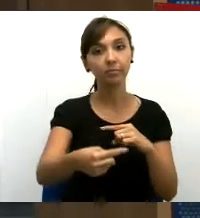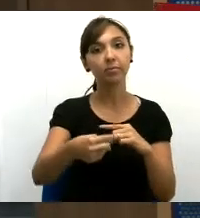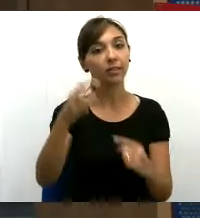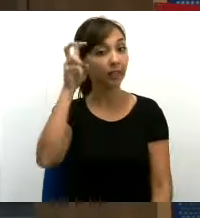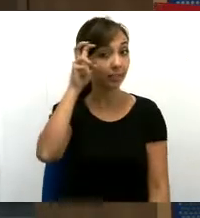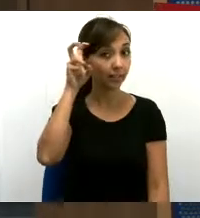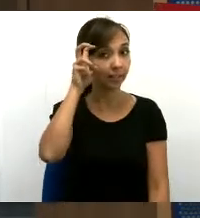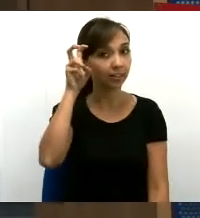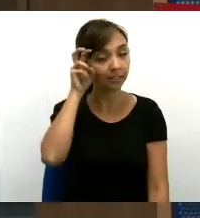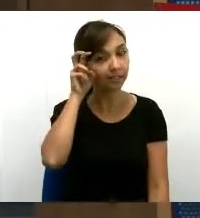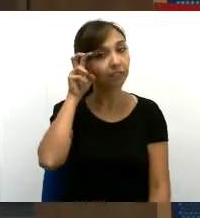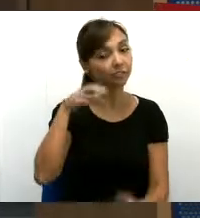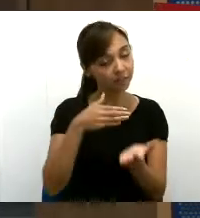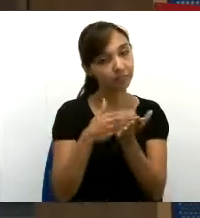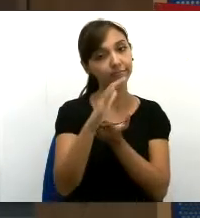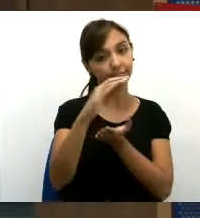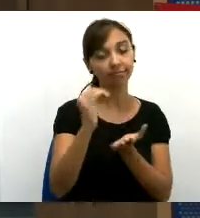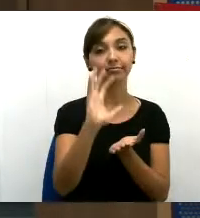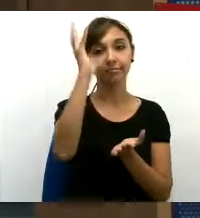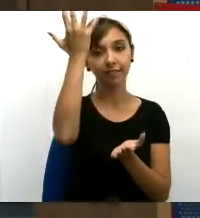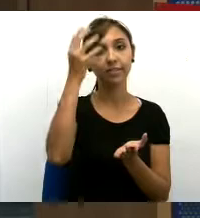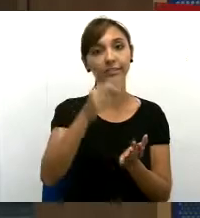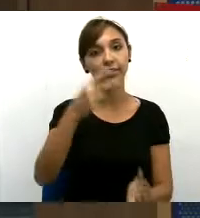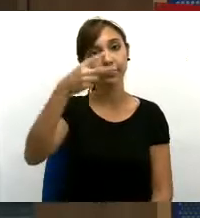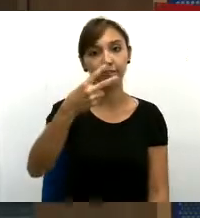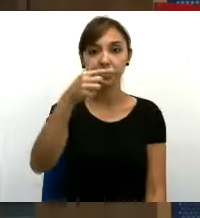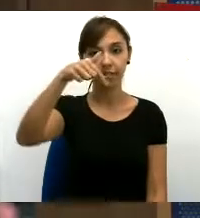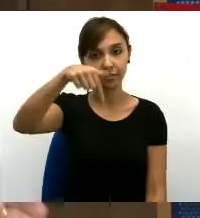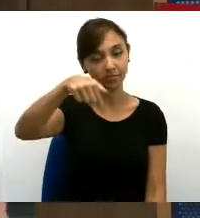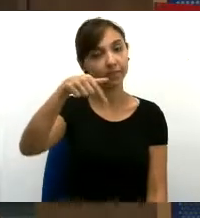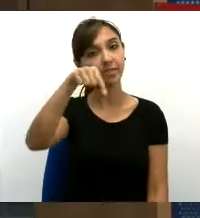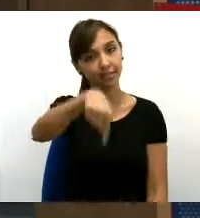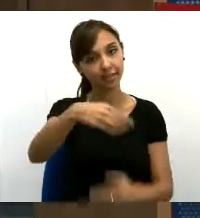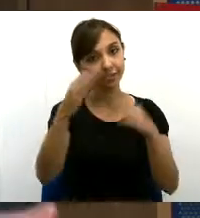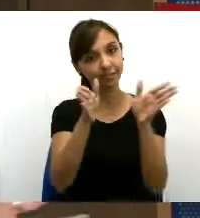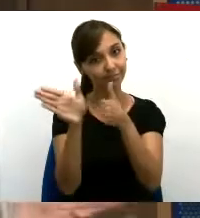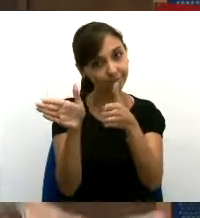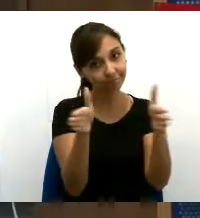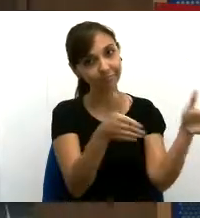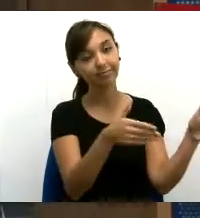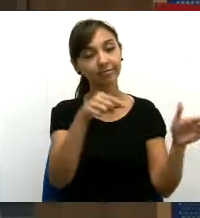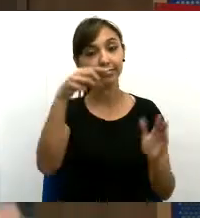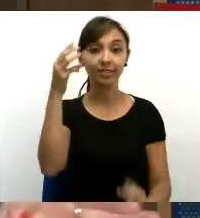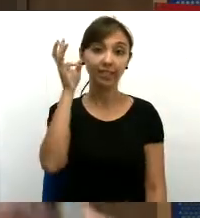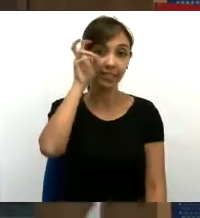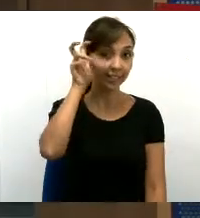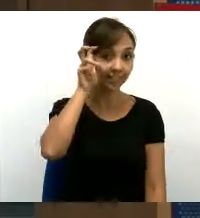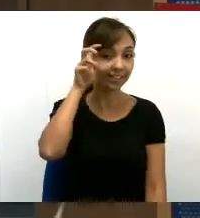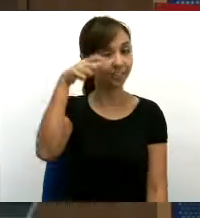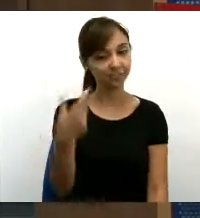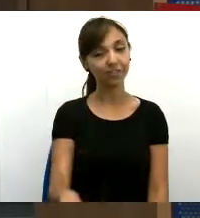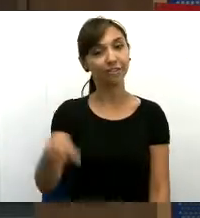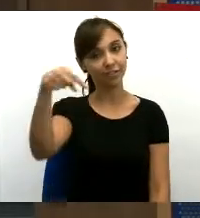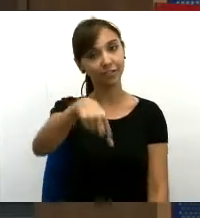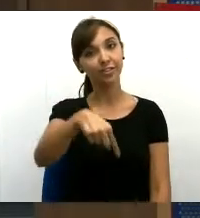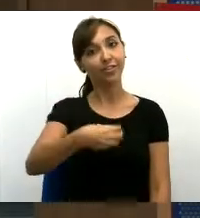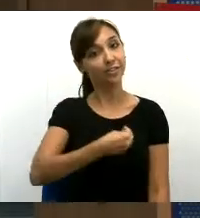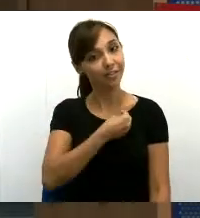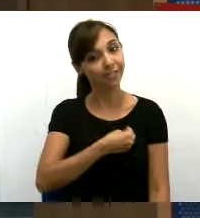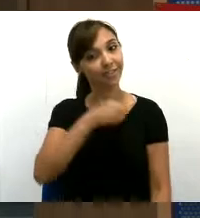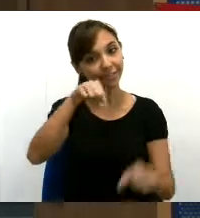da quinta-feira, onde vai acontecer a 27ª sessão. Então, na quinta-feira, nós estaremos aqui mais uma vez ao